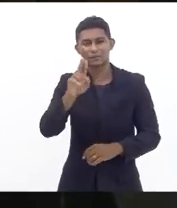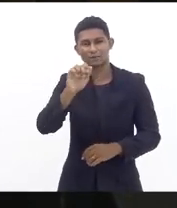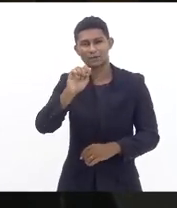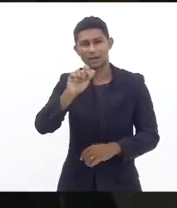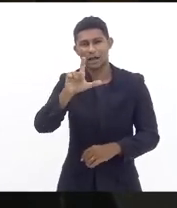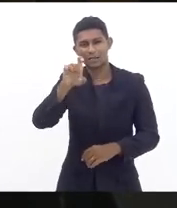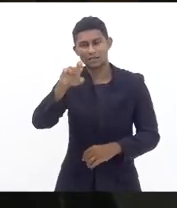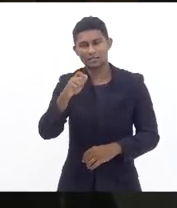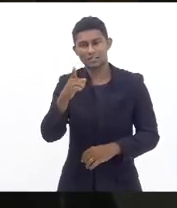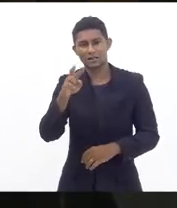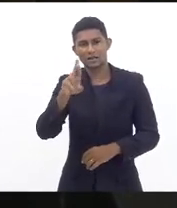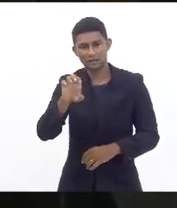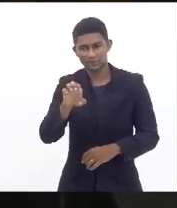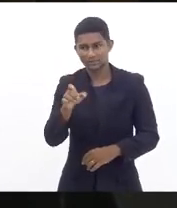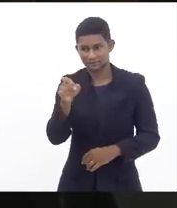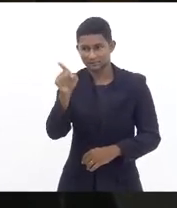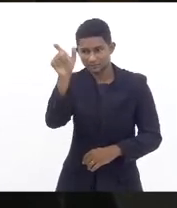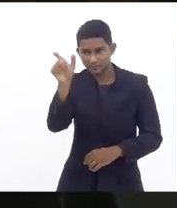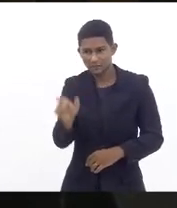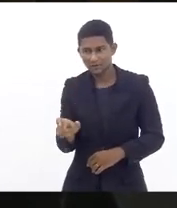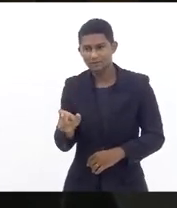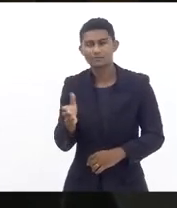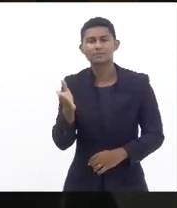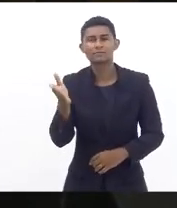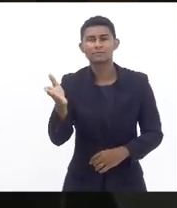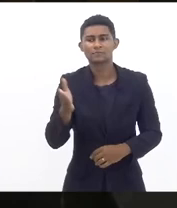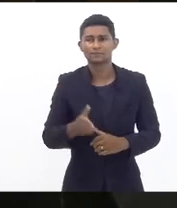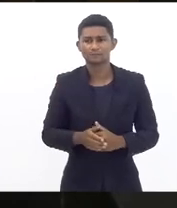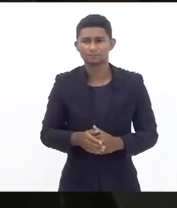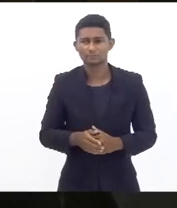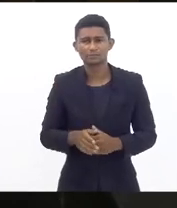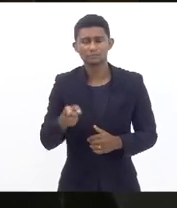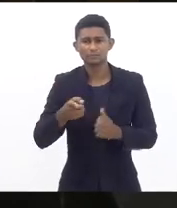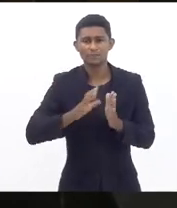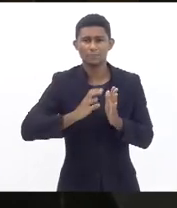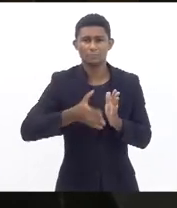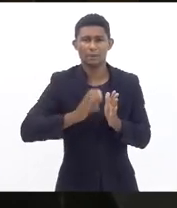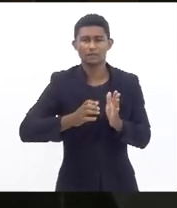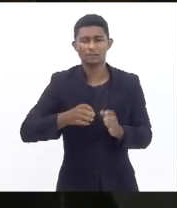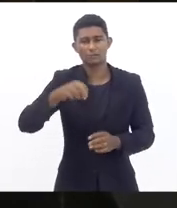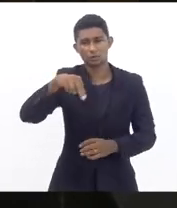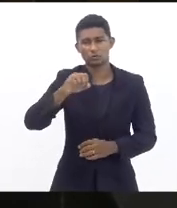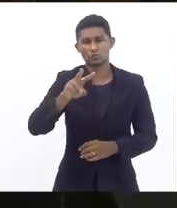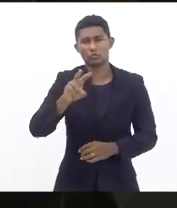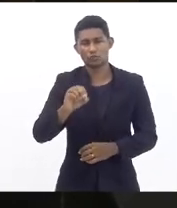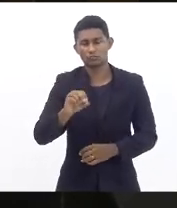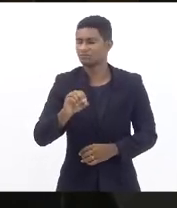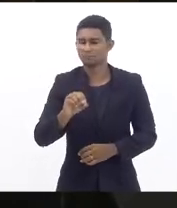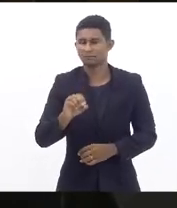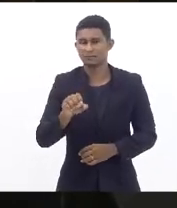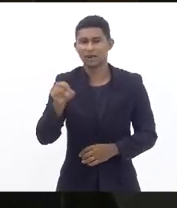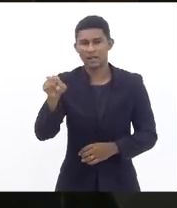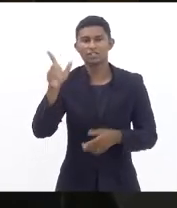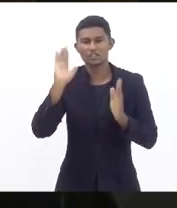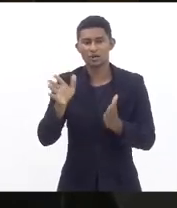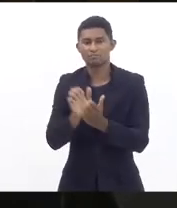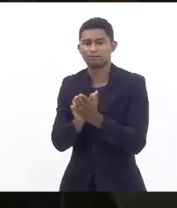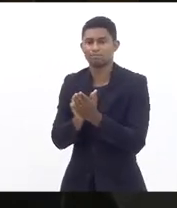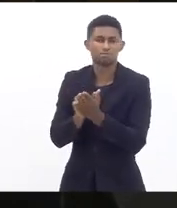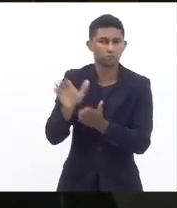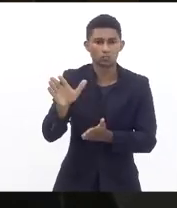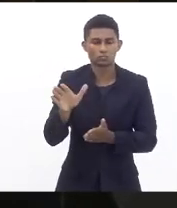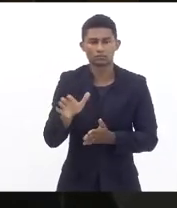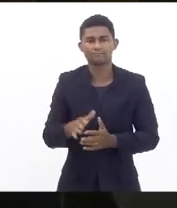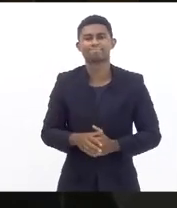que eu não vou nem dizer que é o Partido Novo, porque ele foi expulso do Partido Novo, né? O